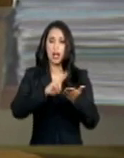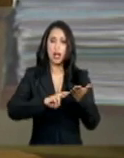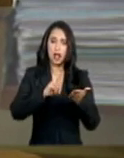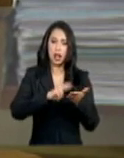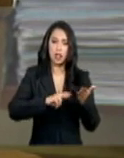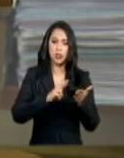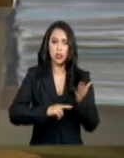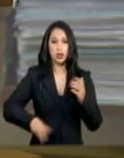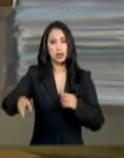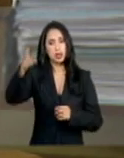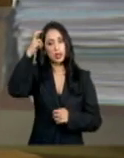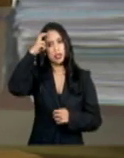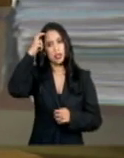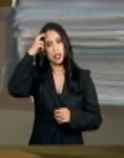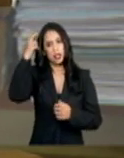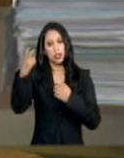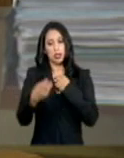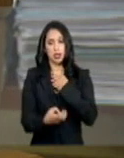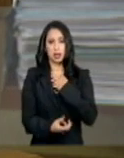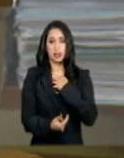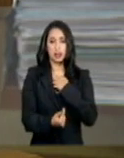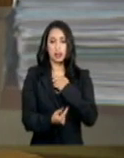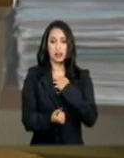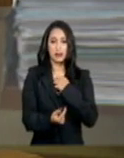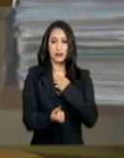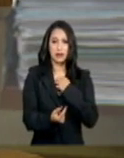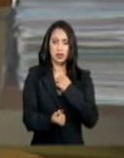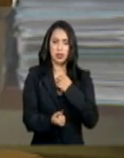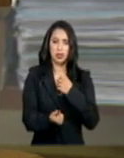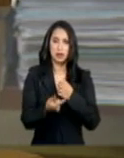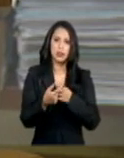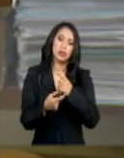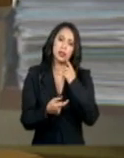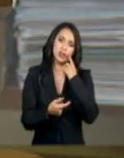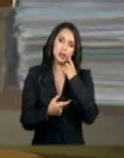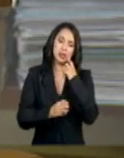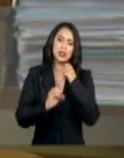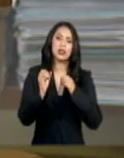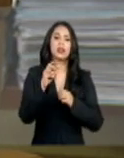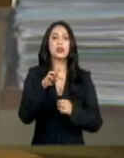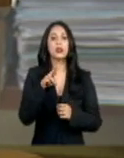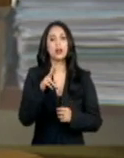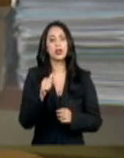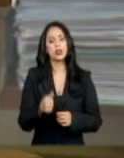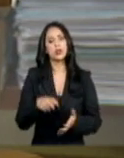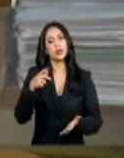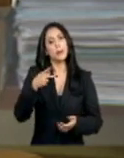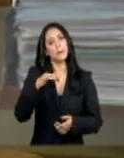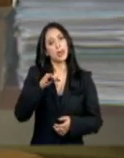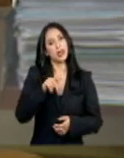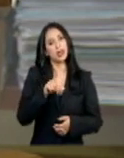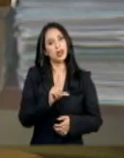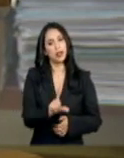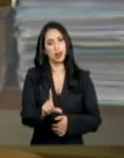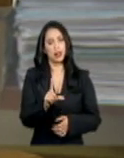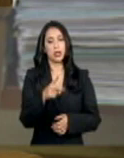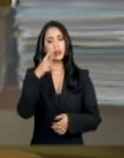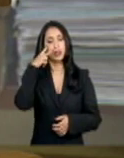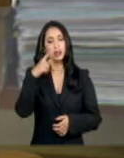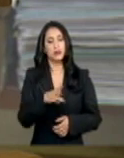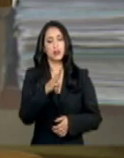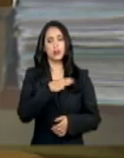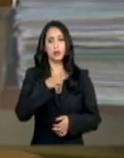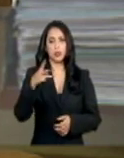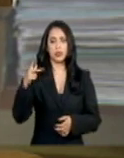os hits com os órgãos de persecução criminal para fins de natureza penal recaindo sobre o ministério